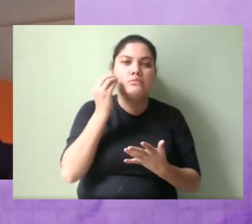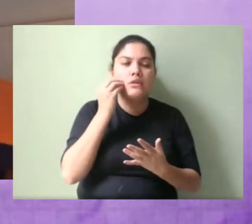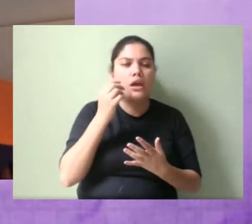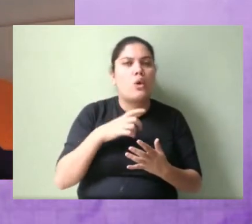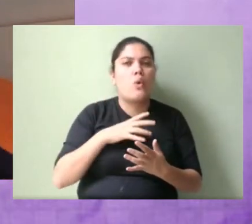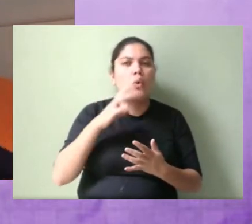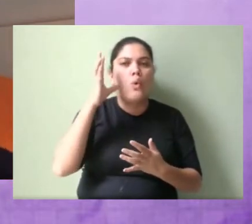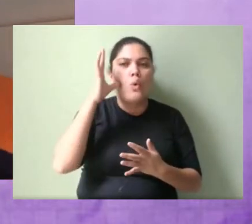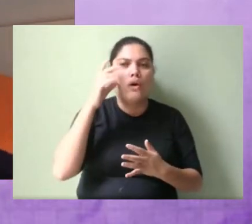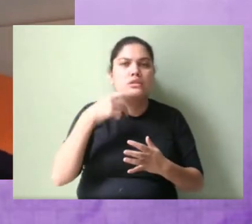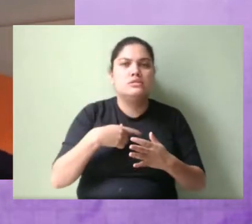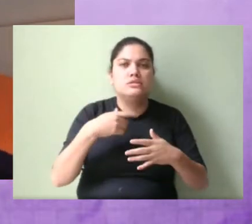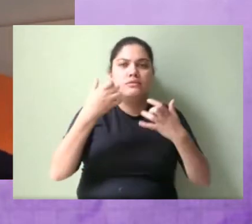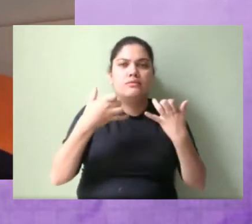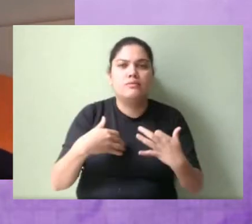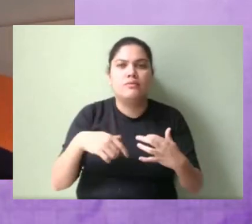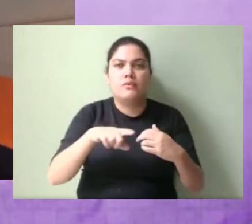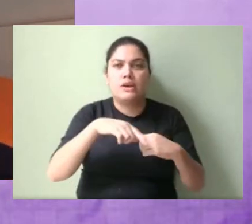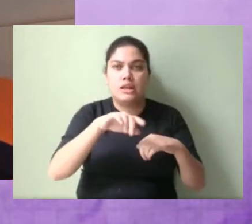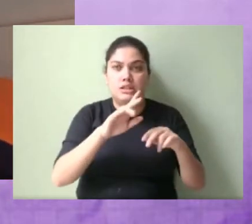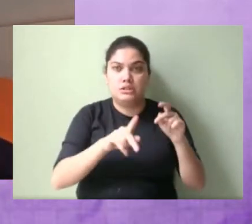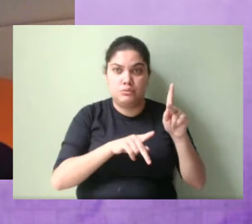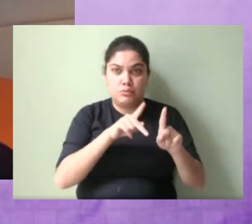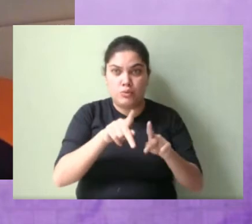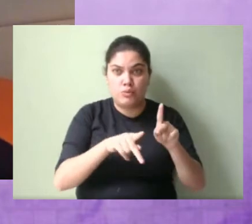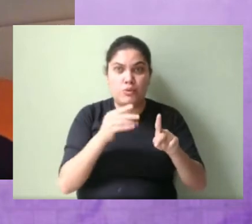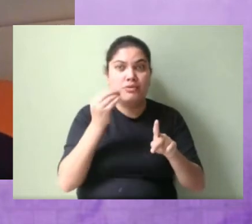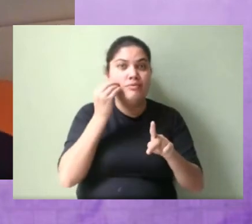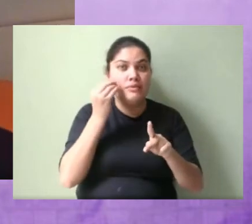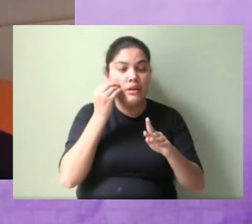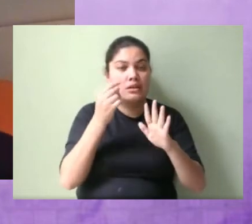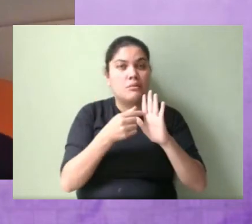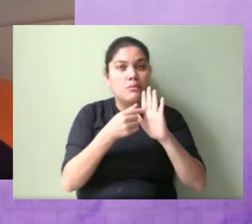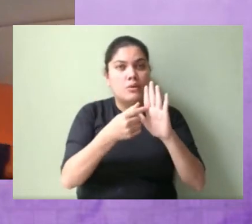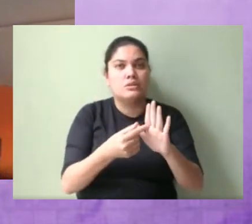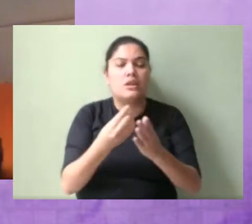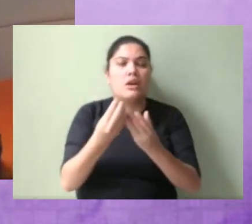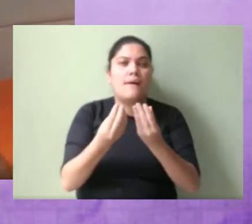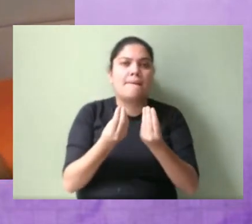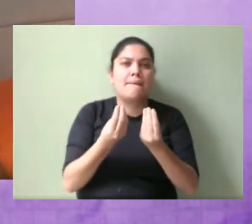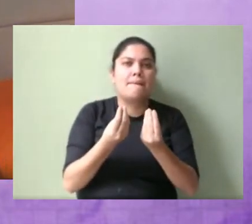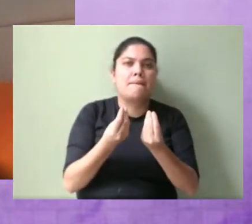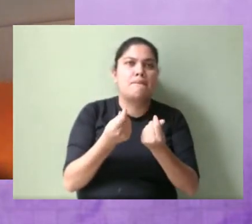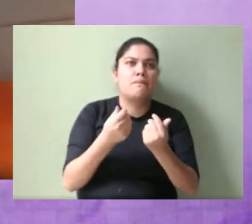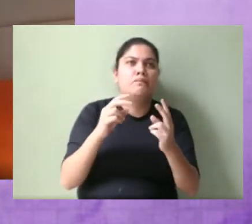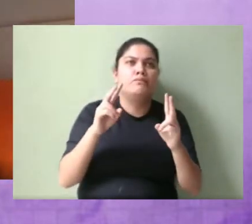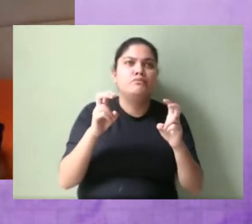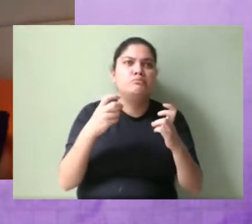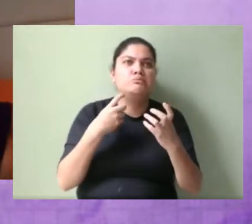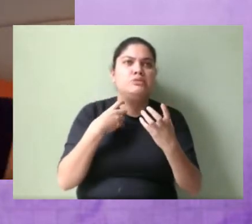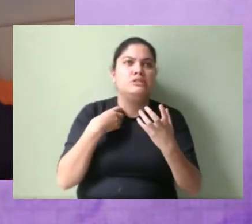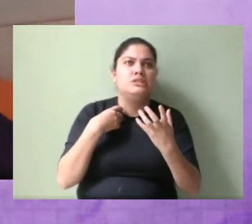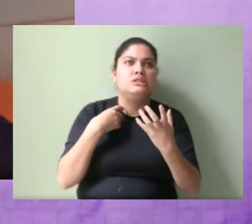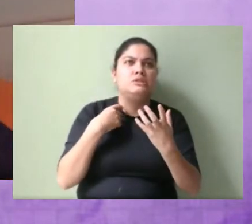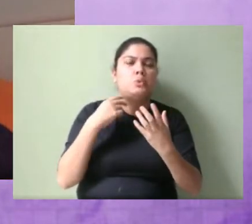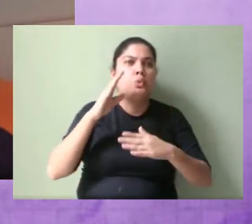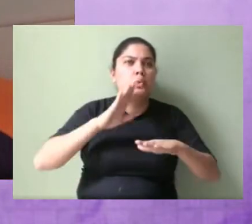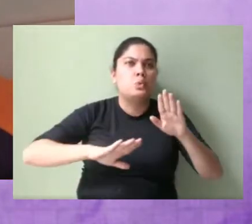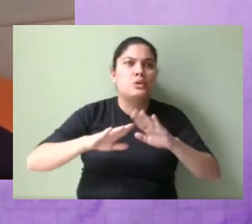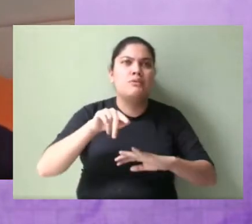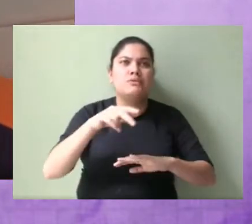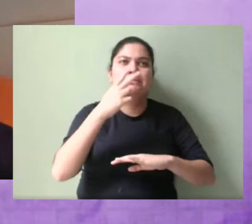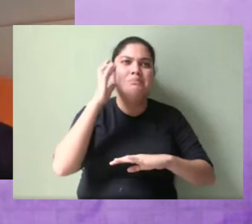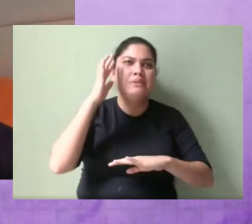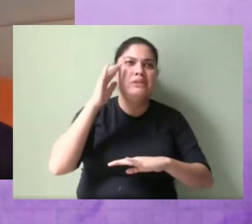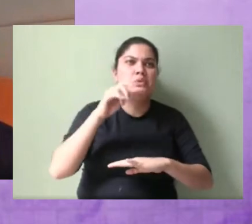da mente delas, e por isso não denunciam. Porque é muito... E quando você tenta... É muito curioso, porque quando você trabalha com esse público, e você